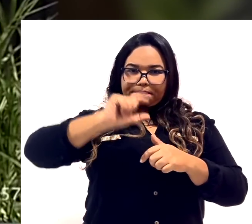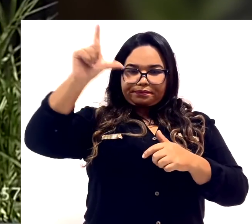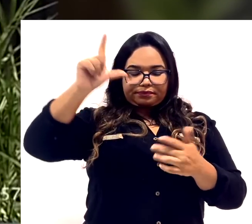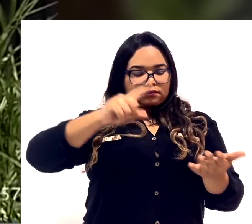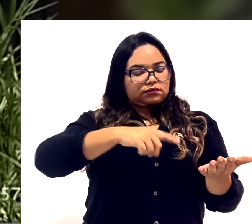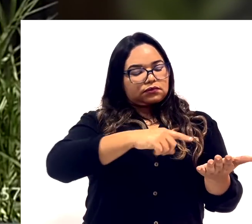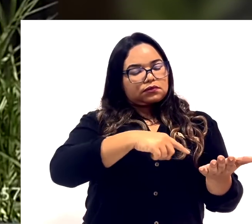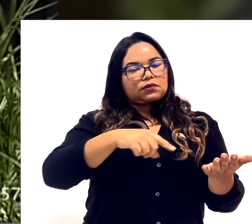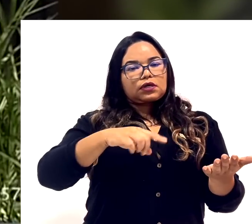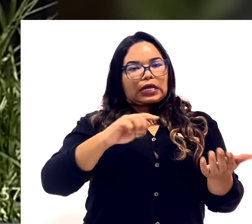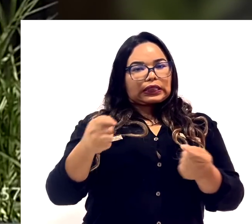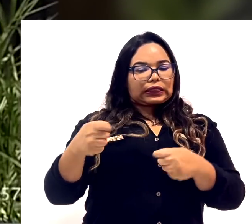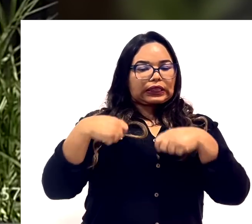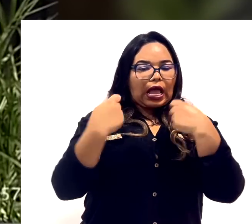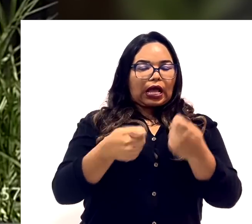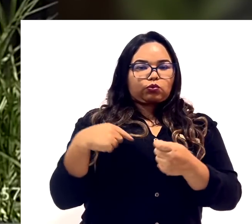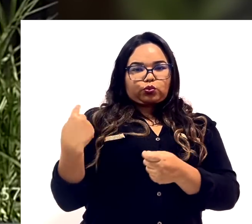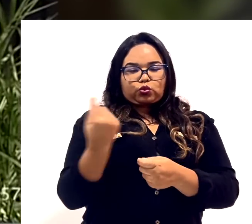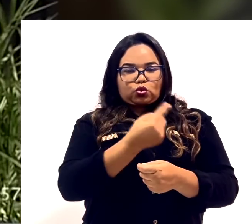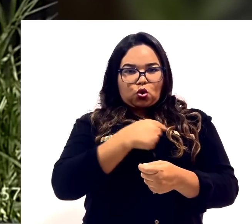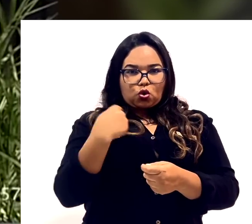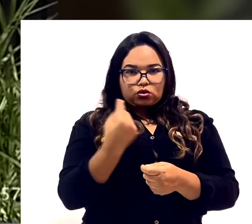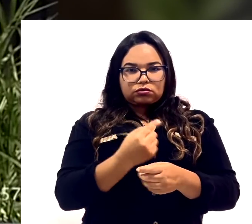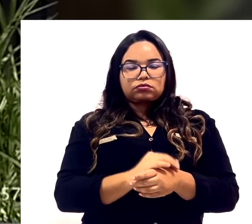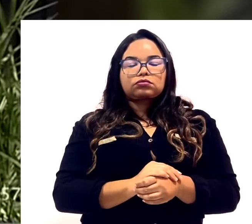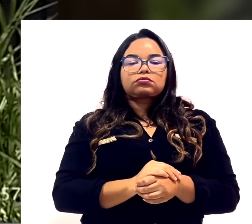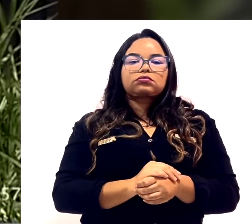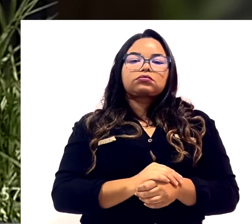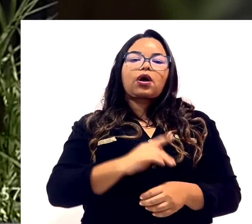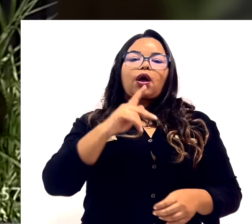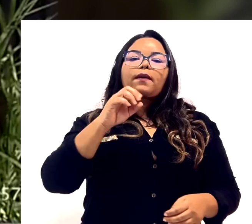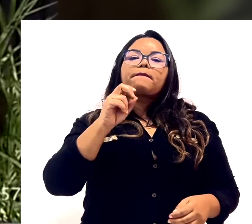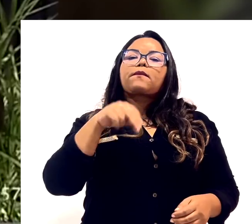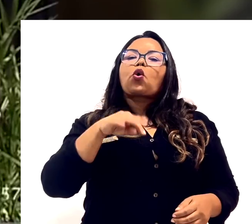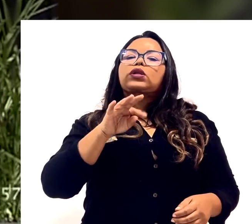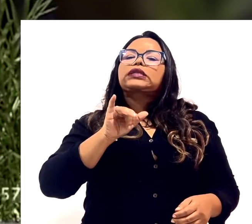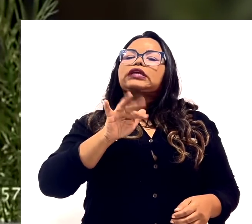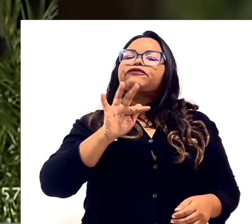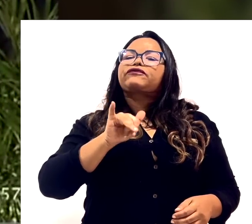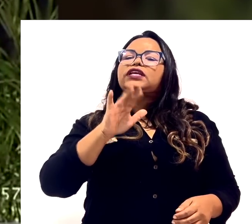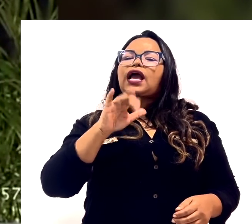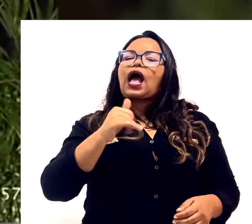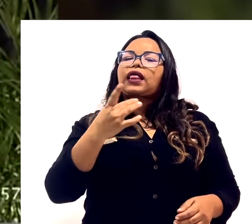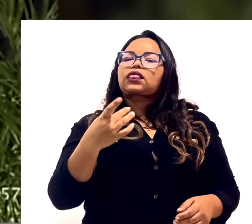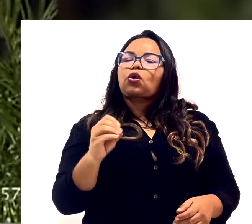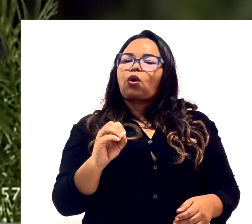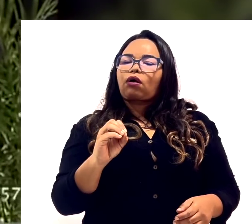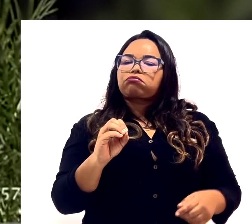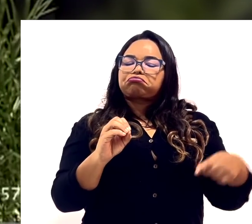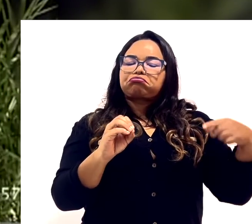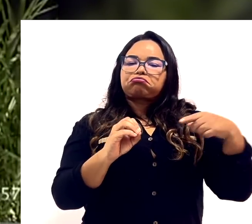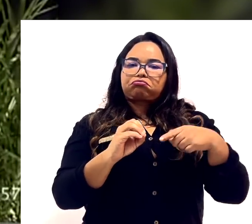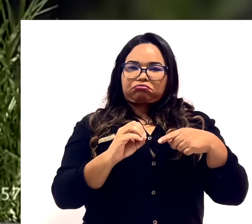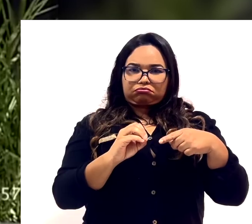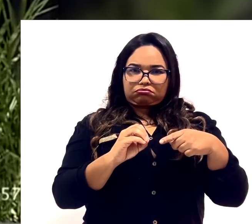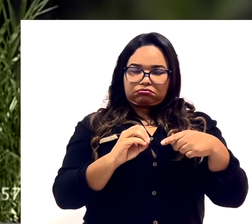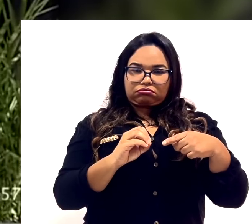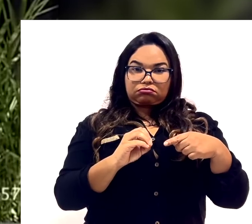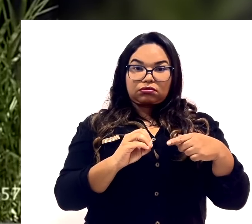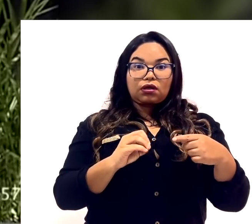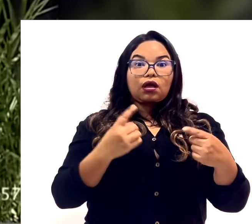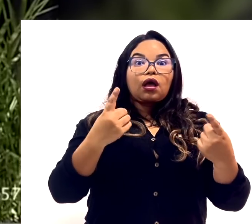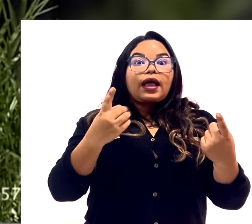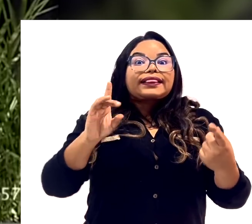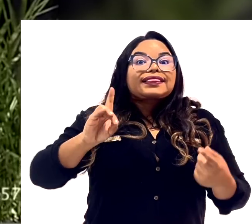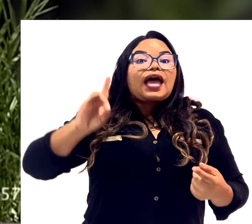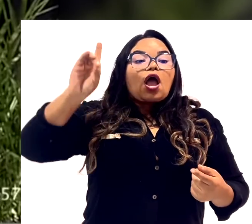nosso, letra maiúscula, pontificado. Interessante, porque Deus disse, façamos o homem à